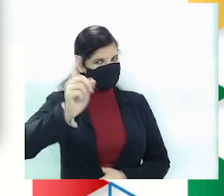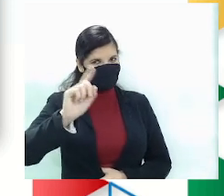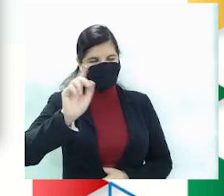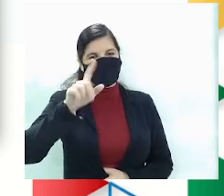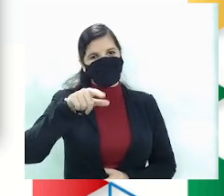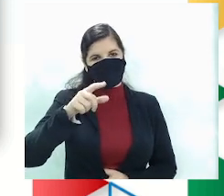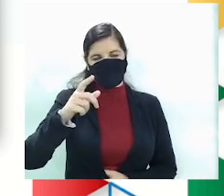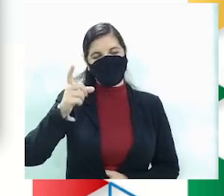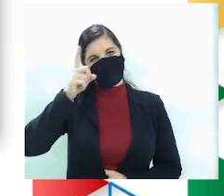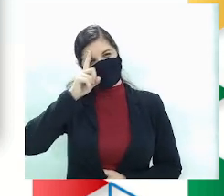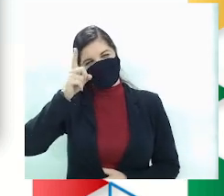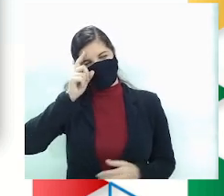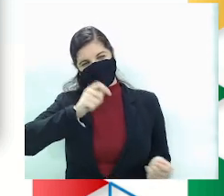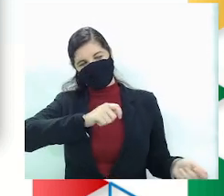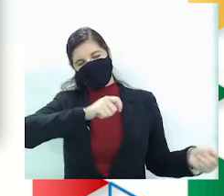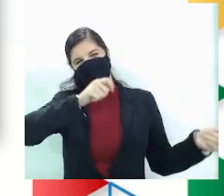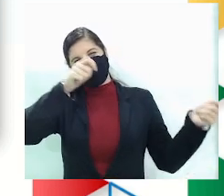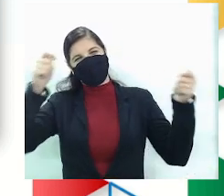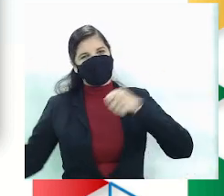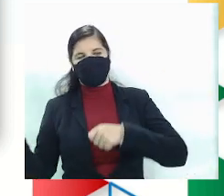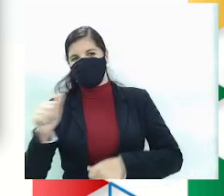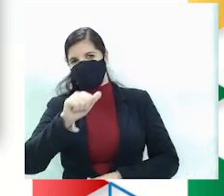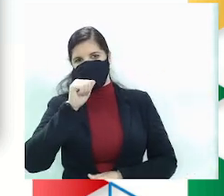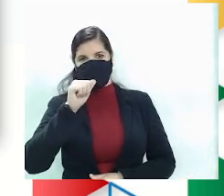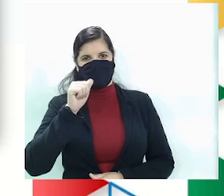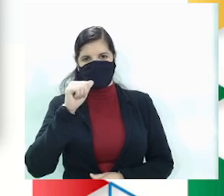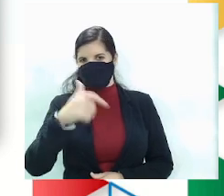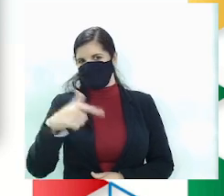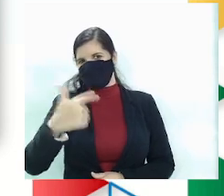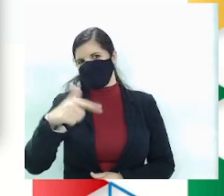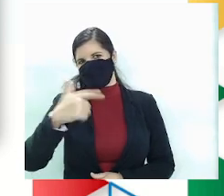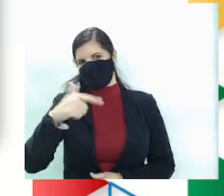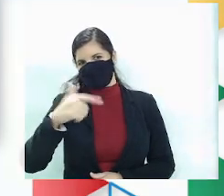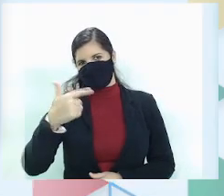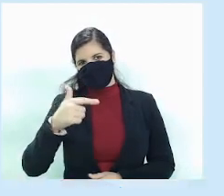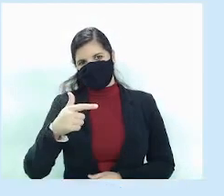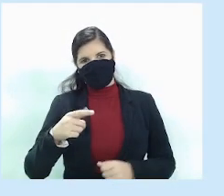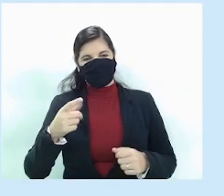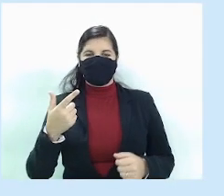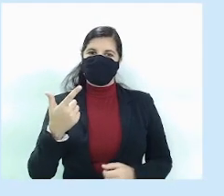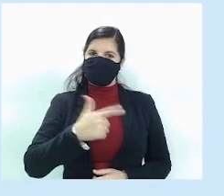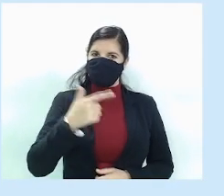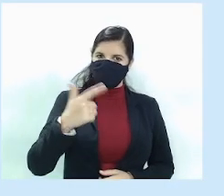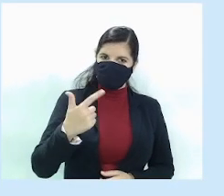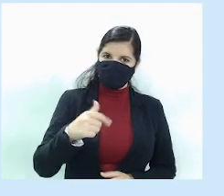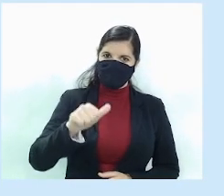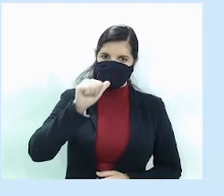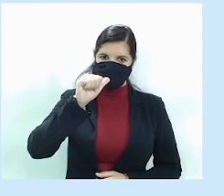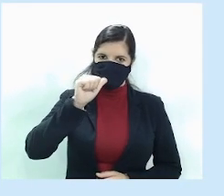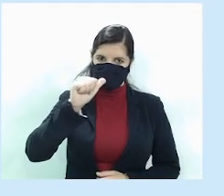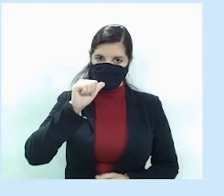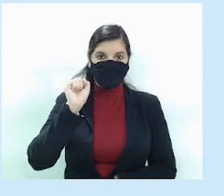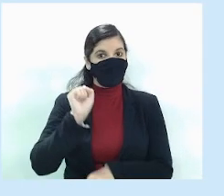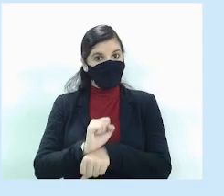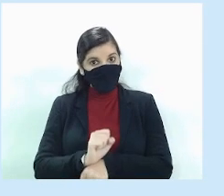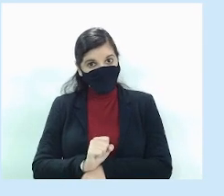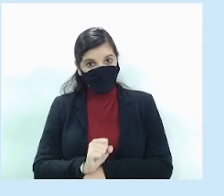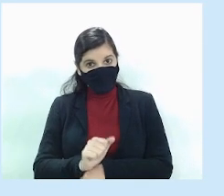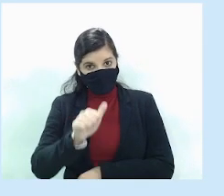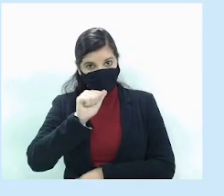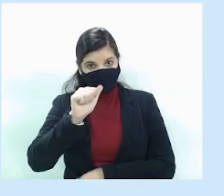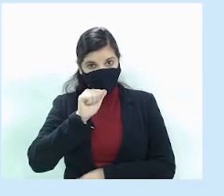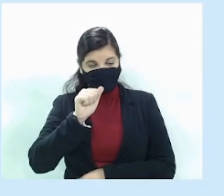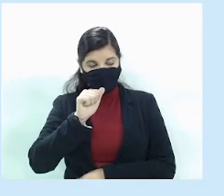no sentido do estado, né? De como ele se encontra. Ou seja, ele não se encontra mais bebendo, ele parou de beber